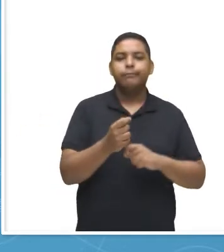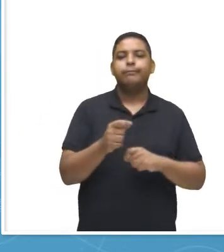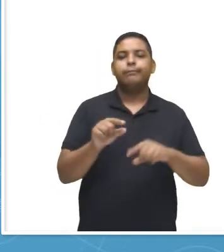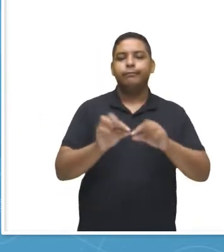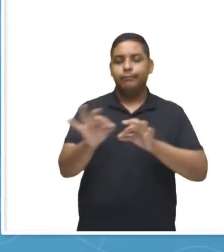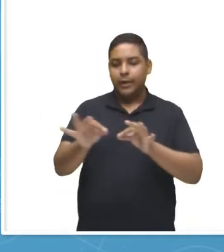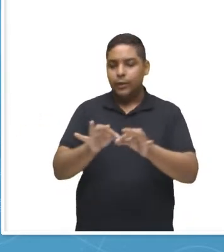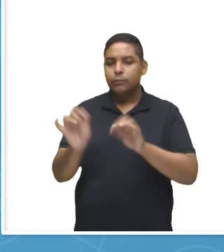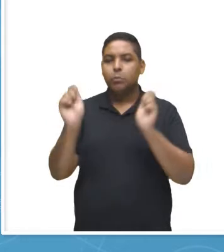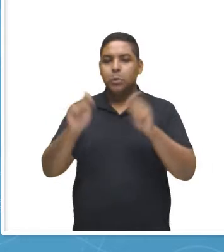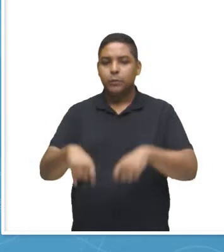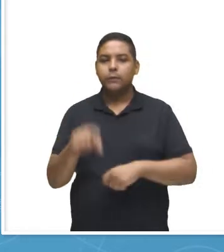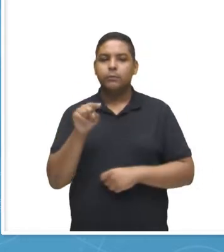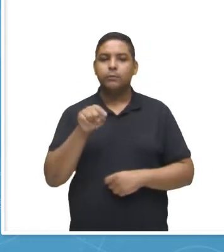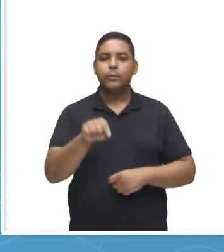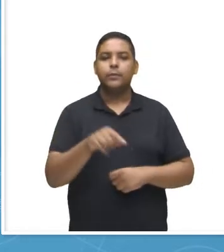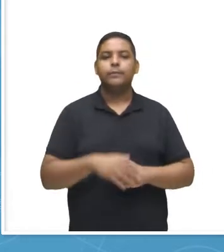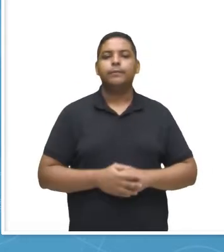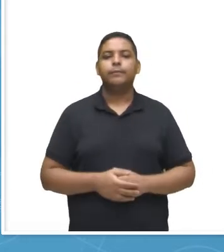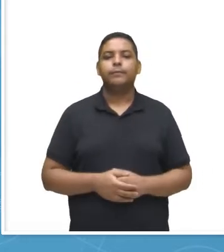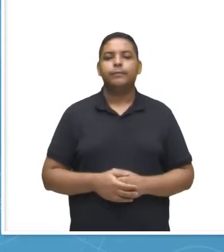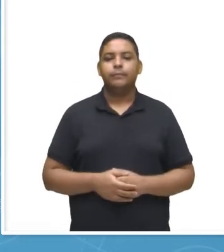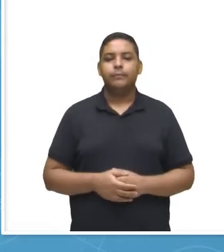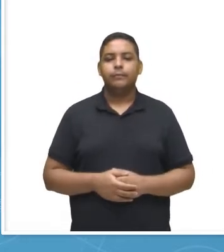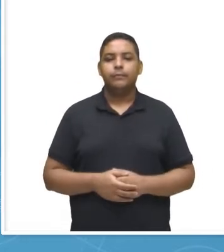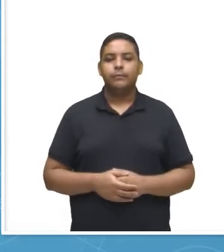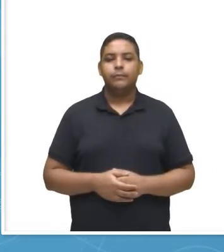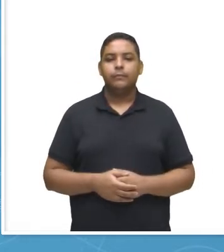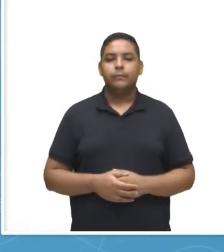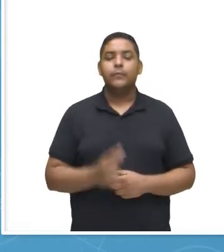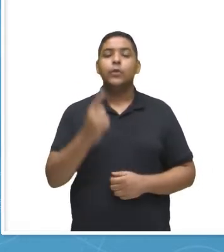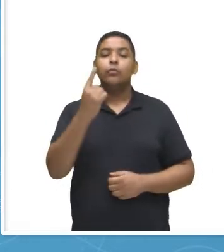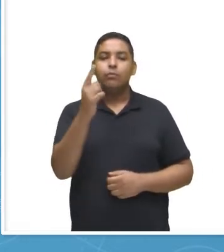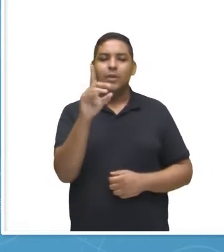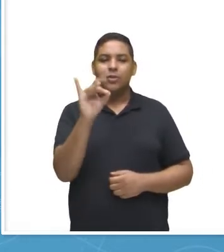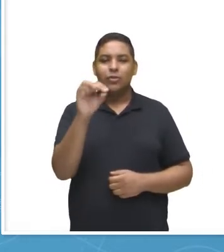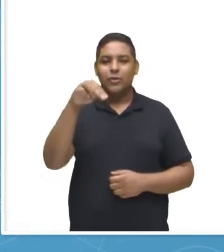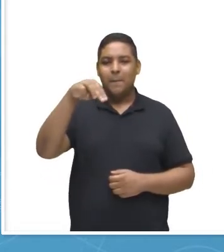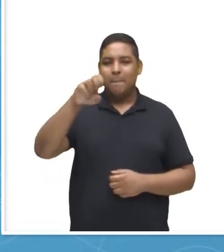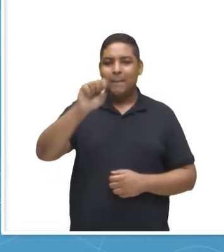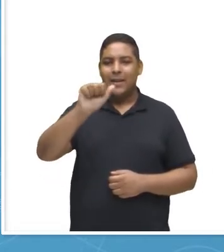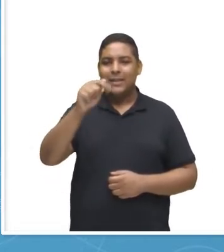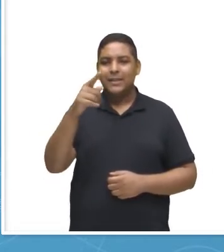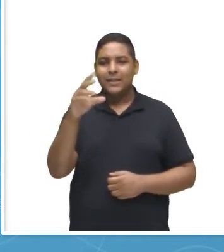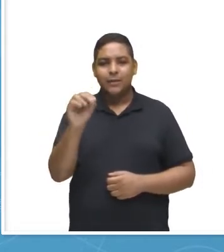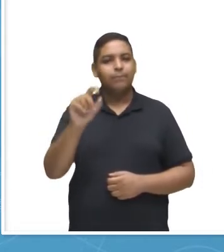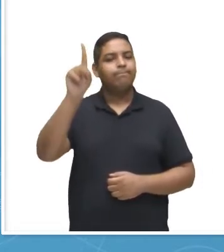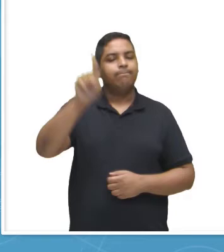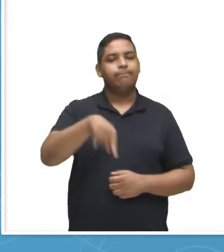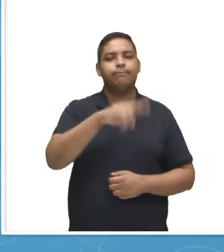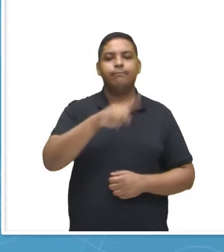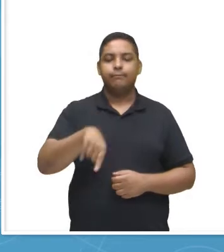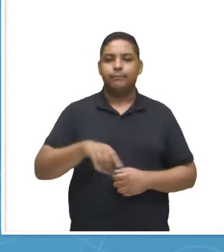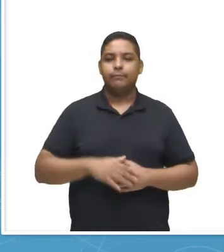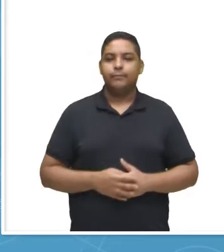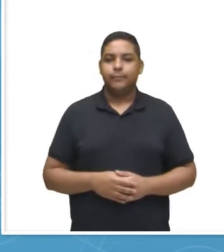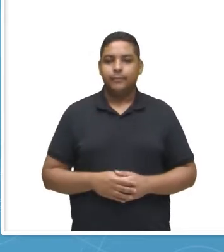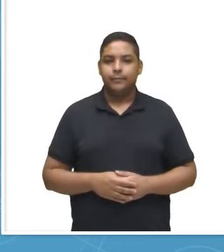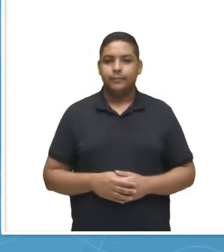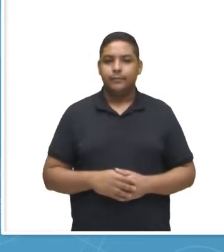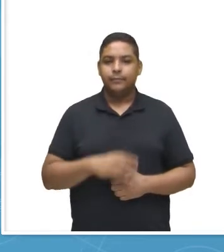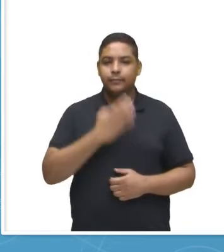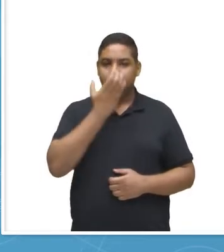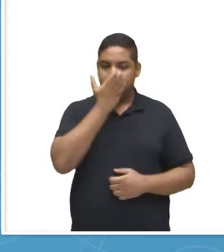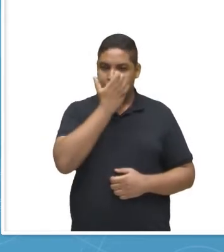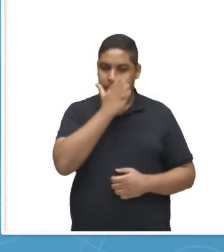ó, também já descarta a definição de ponto. A